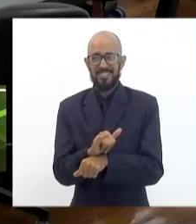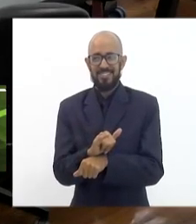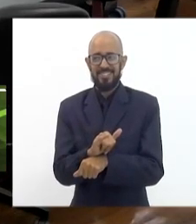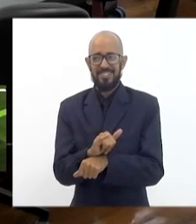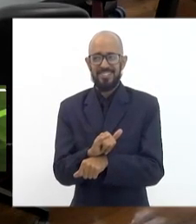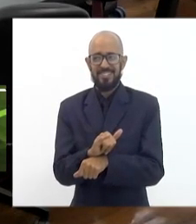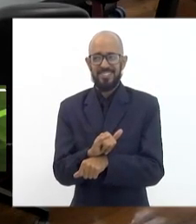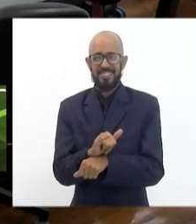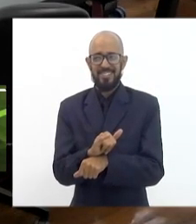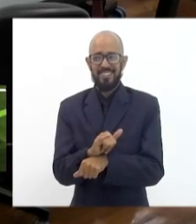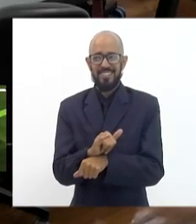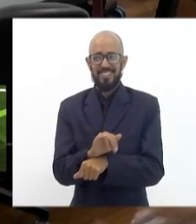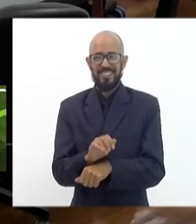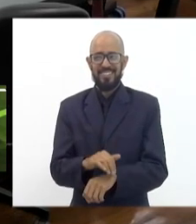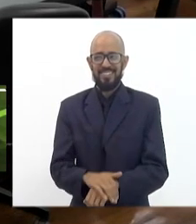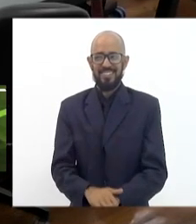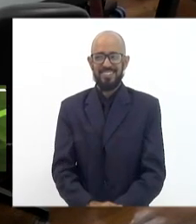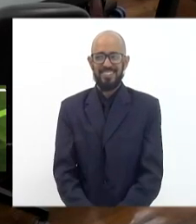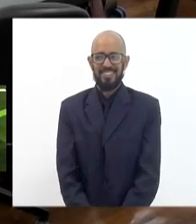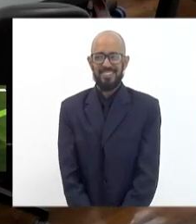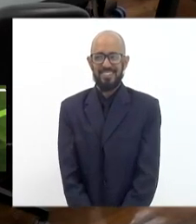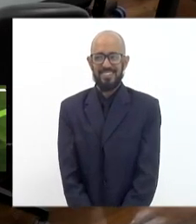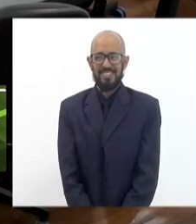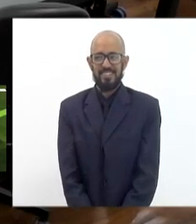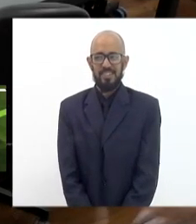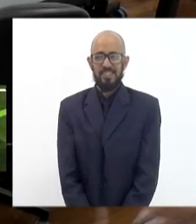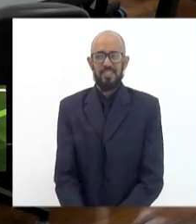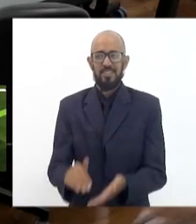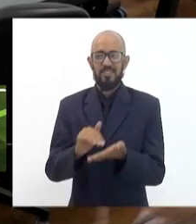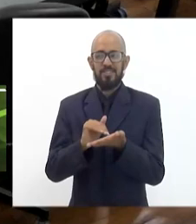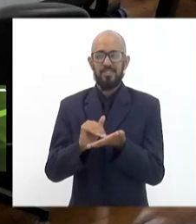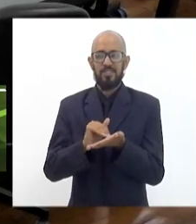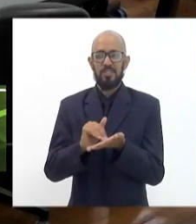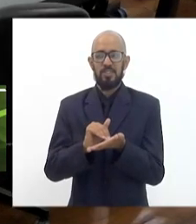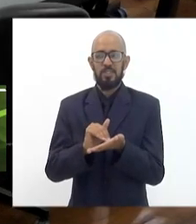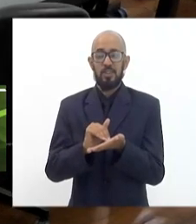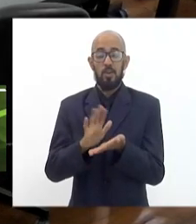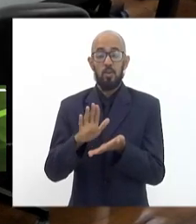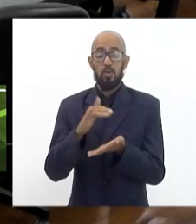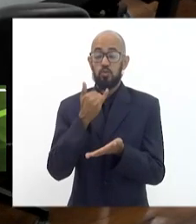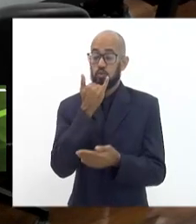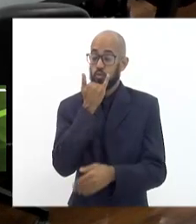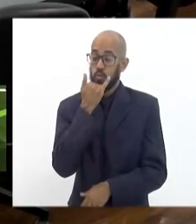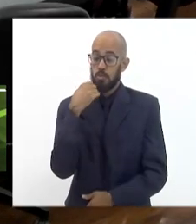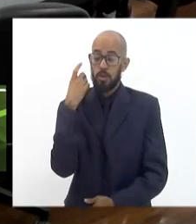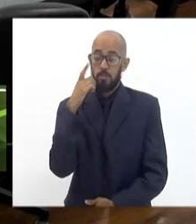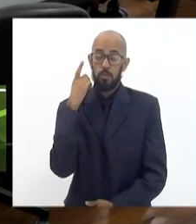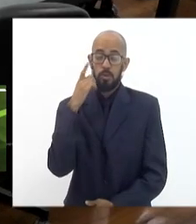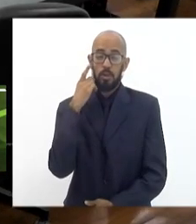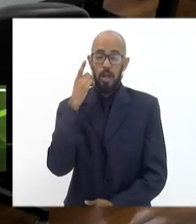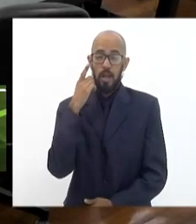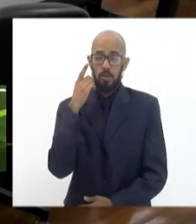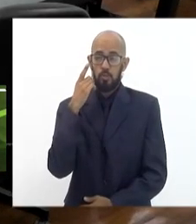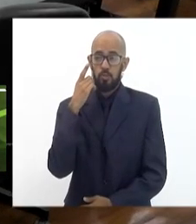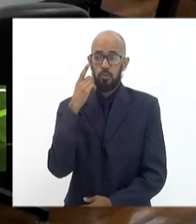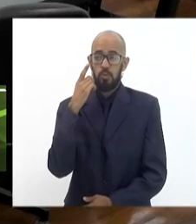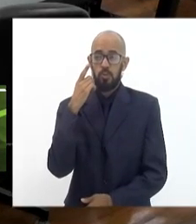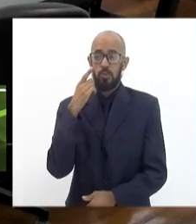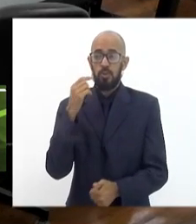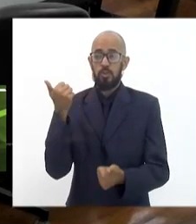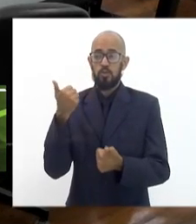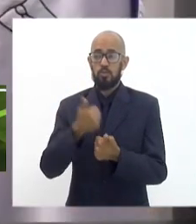trocar com ele não o secretário não desculpa o deputado e do Brad